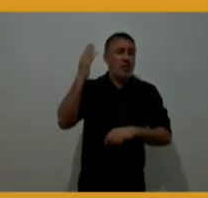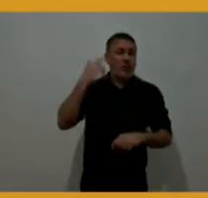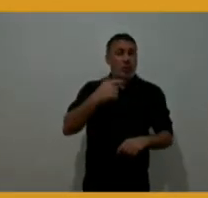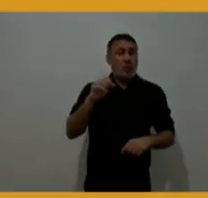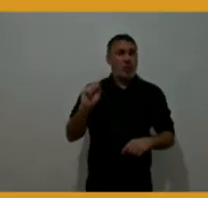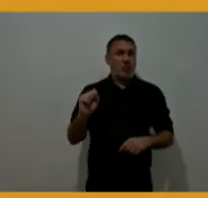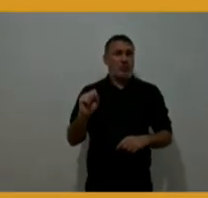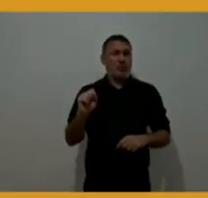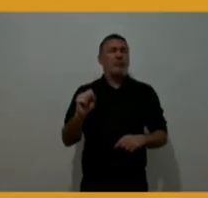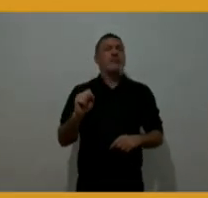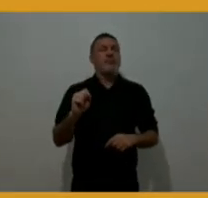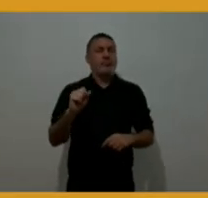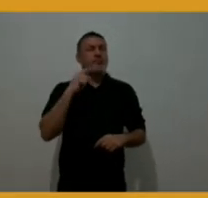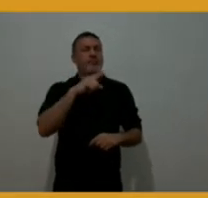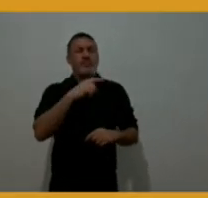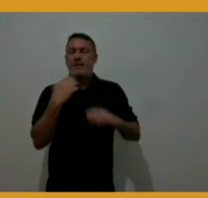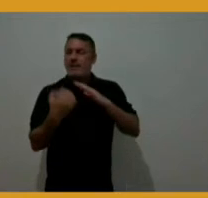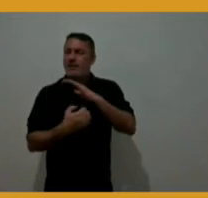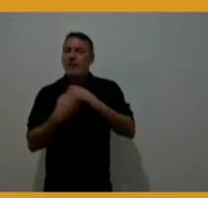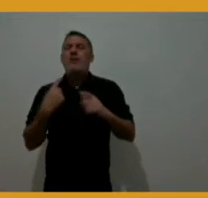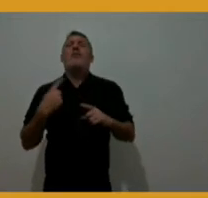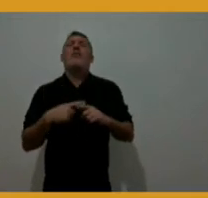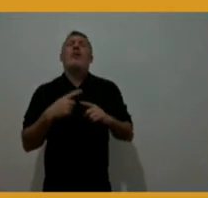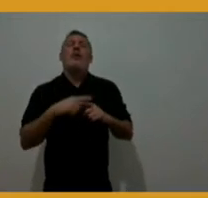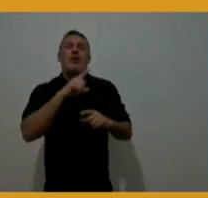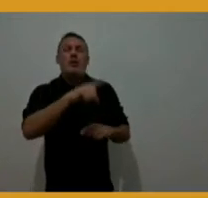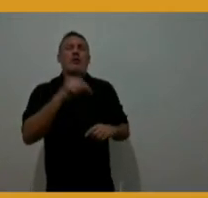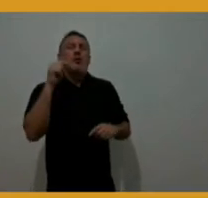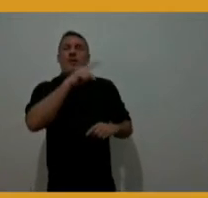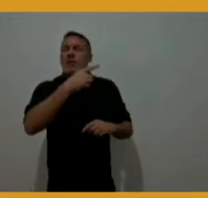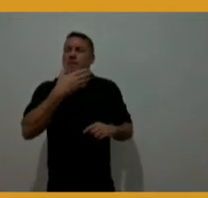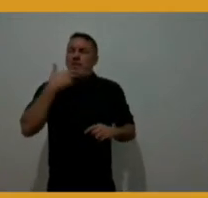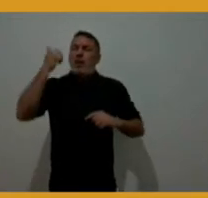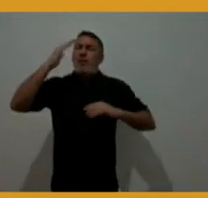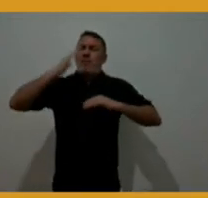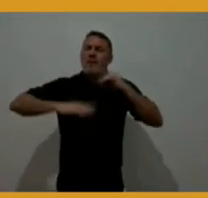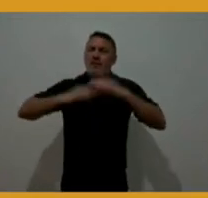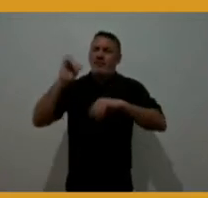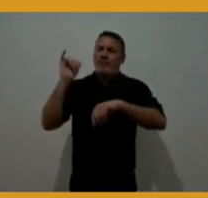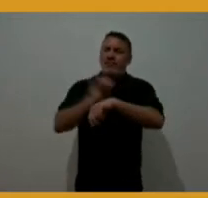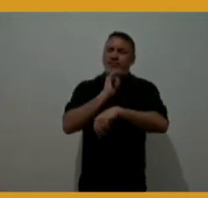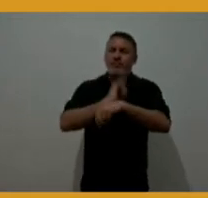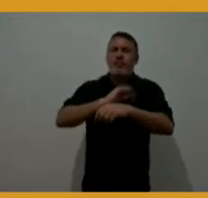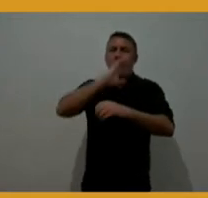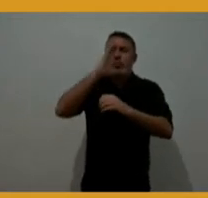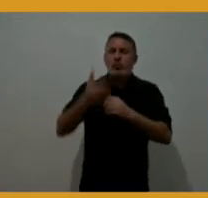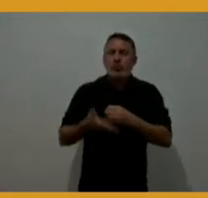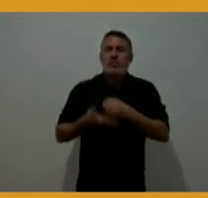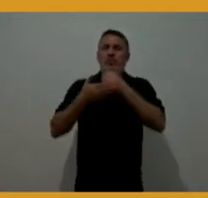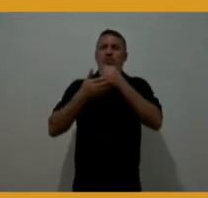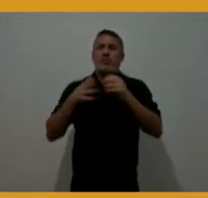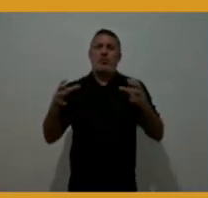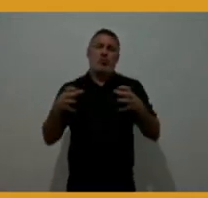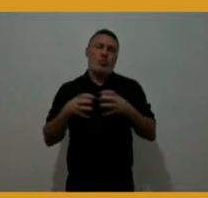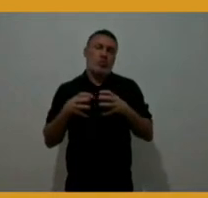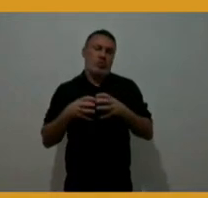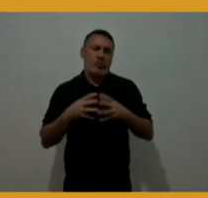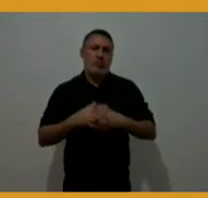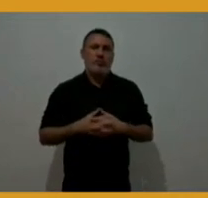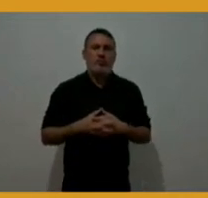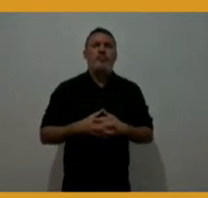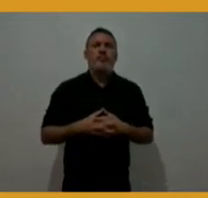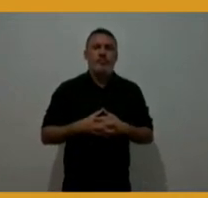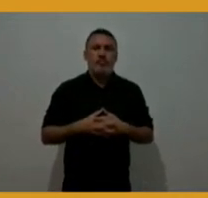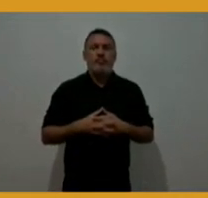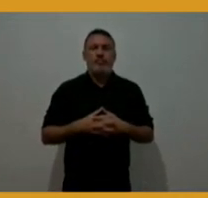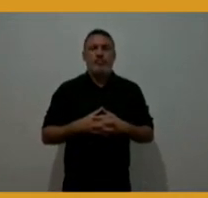Destaque pelas melhores práticas de sustentabilidade corporativa, inclusive. Líder nato e